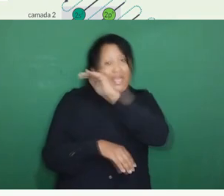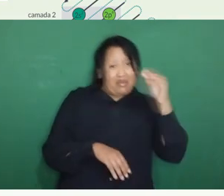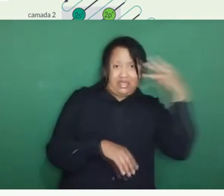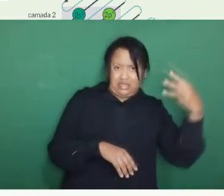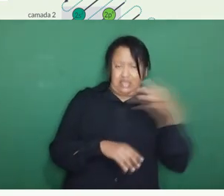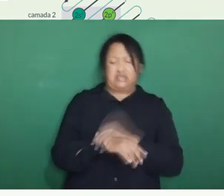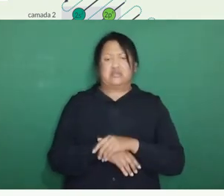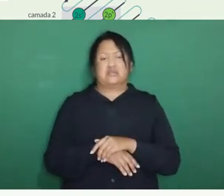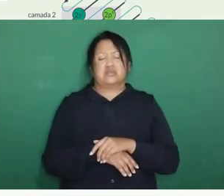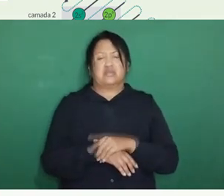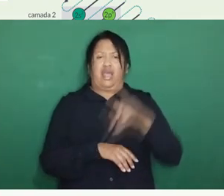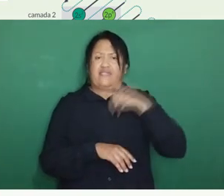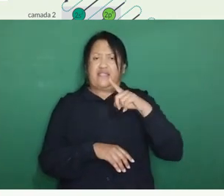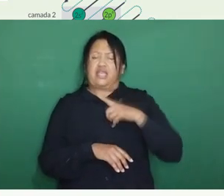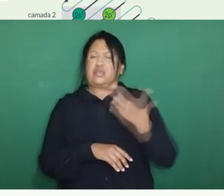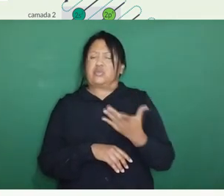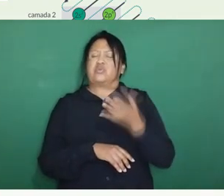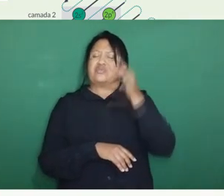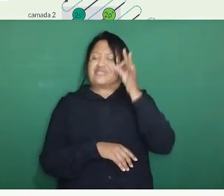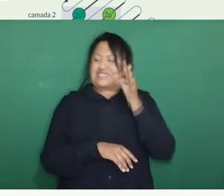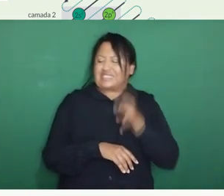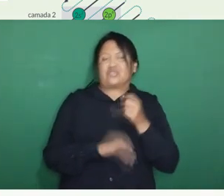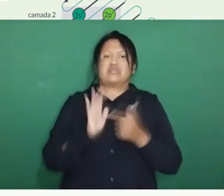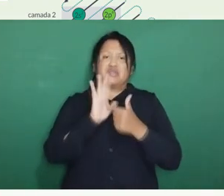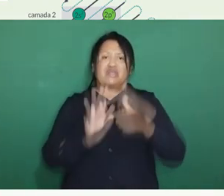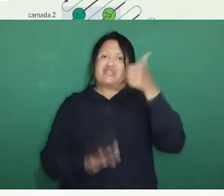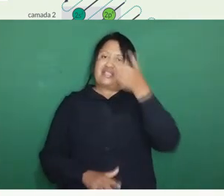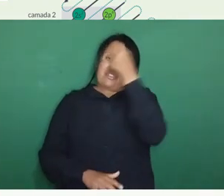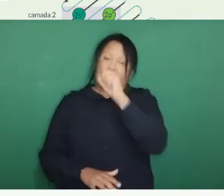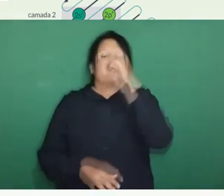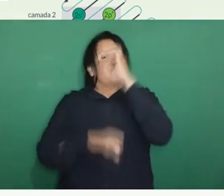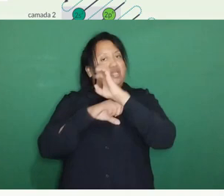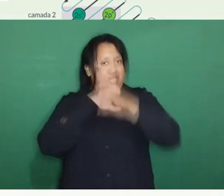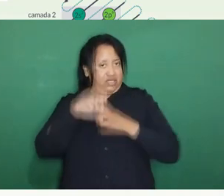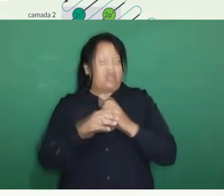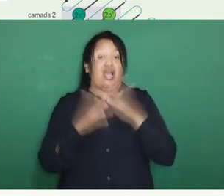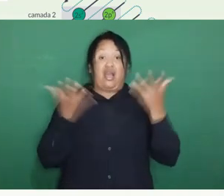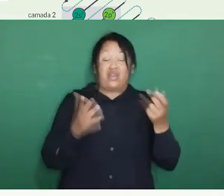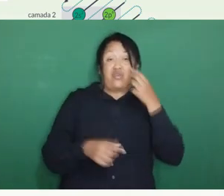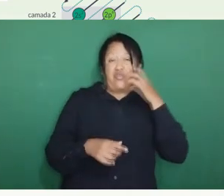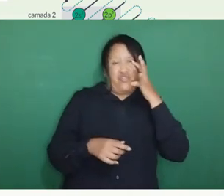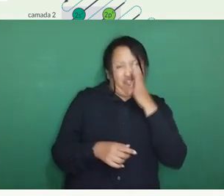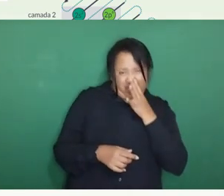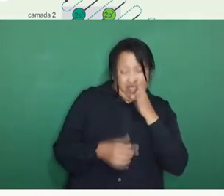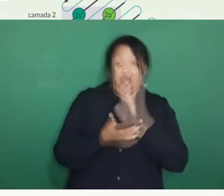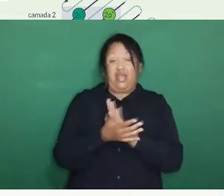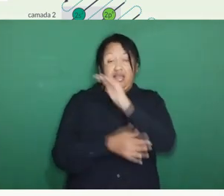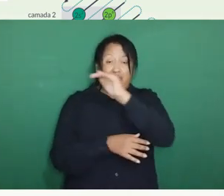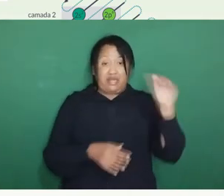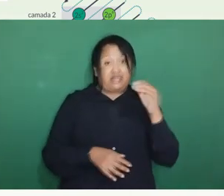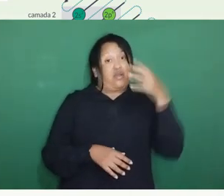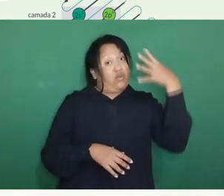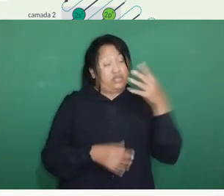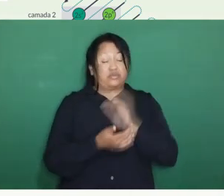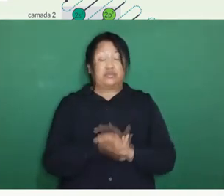na camada 3 eu tenho exatamente como ele tá mostrando aqui 18 elétrons vamos agora verificar a